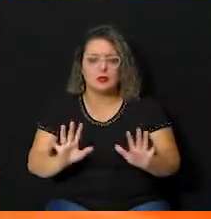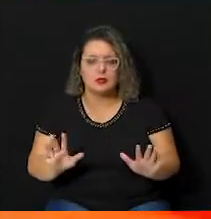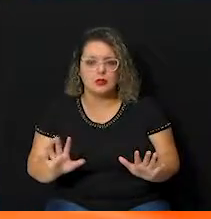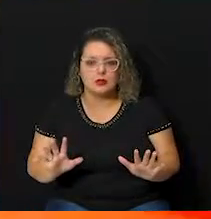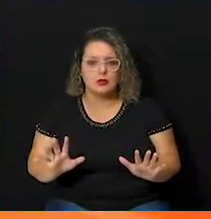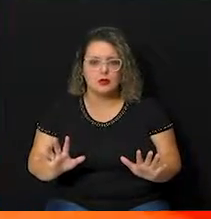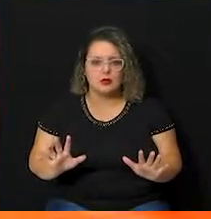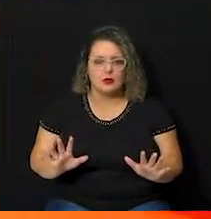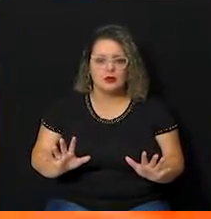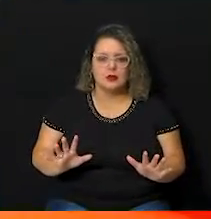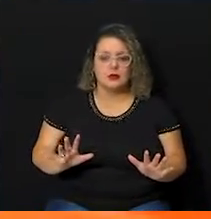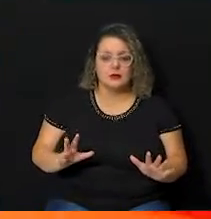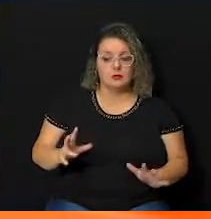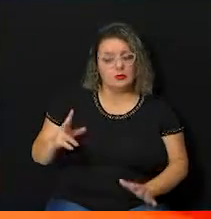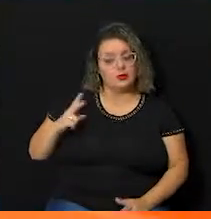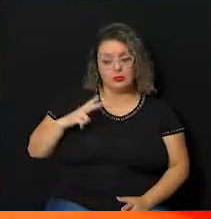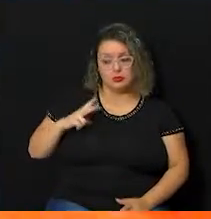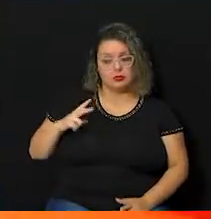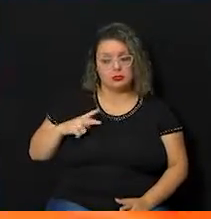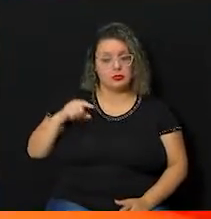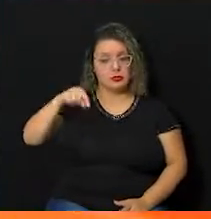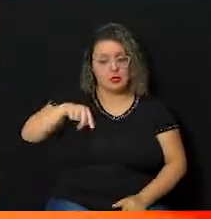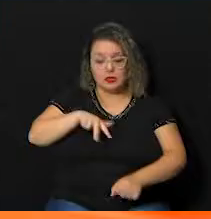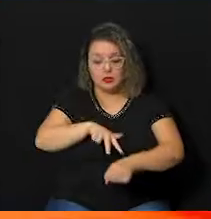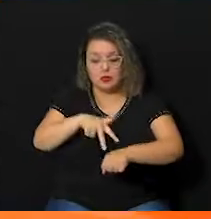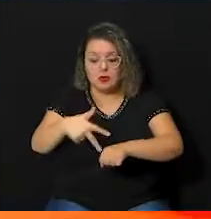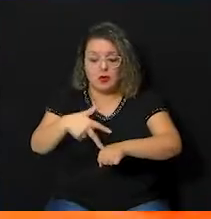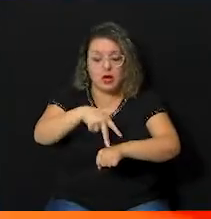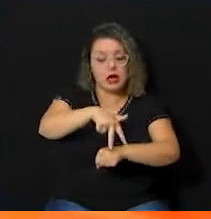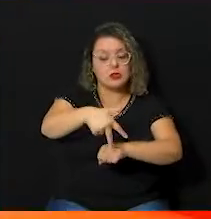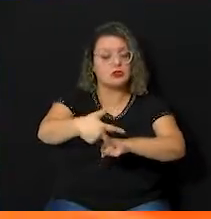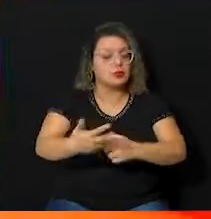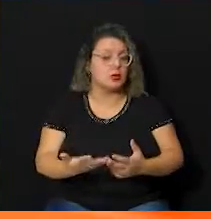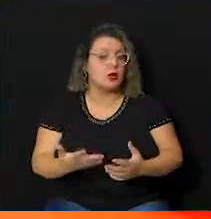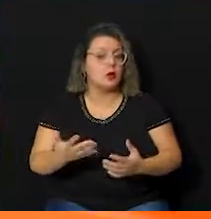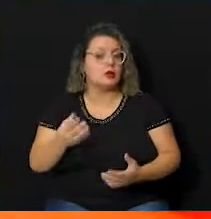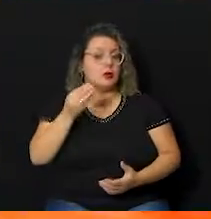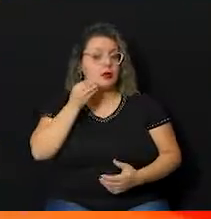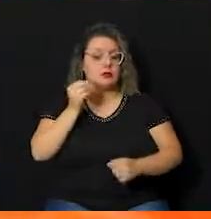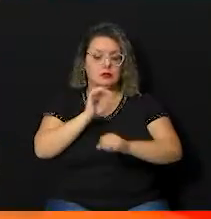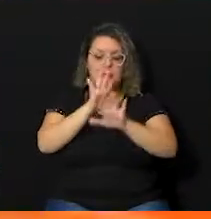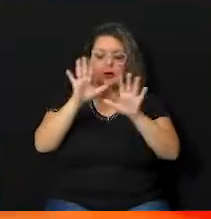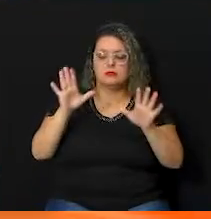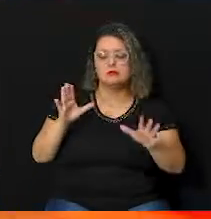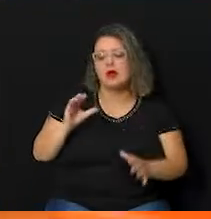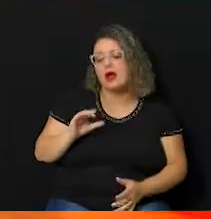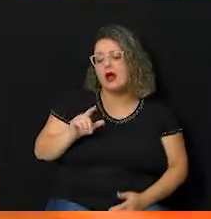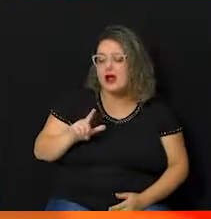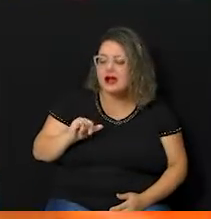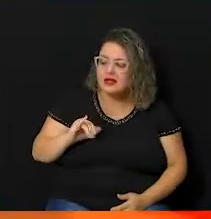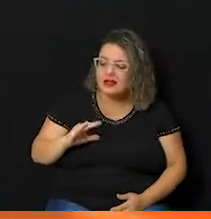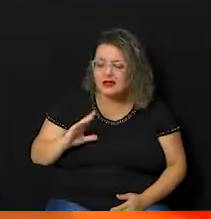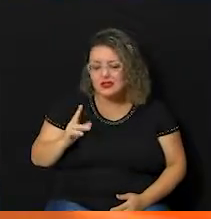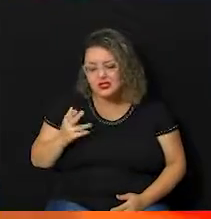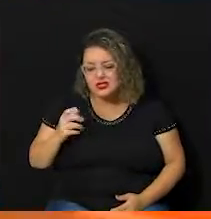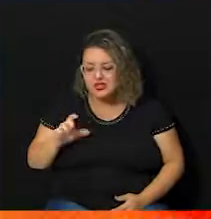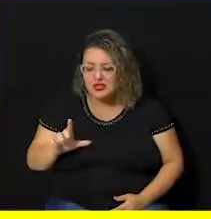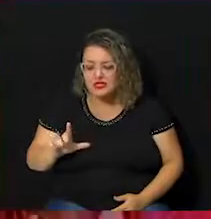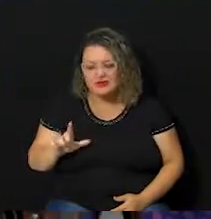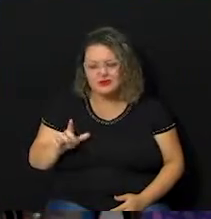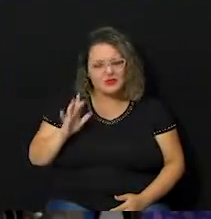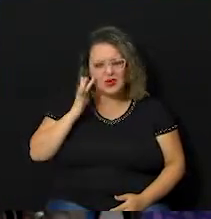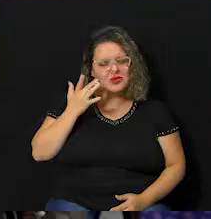um quadrinho bem pessoal dele, né? Então eu tentei deixar isso bem claro lá. Agora, clichê, não, acho que o quadrinho tem